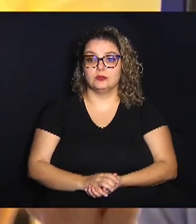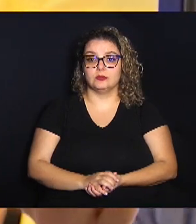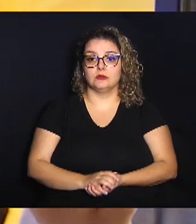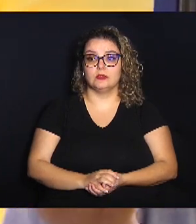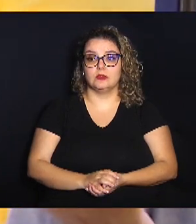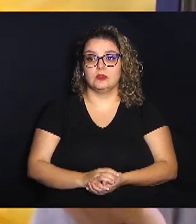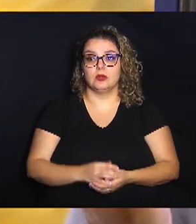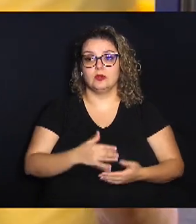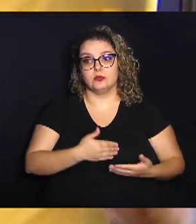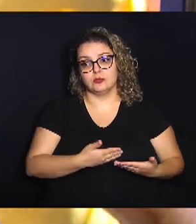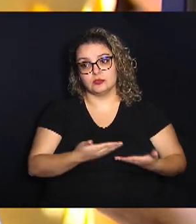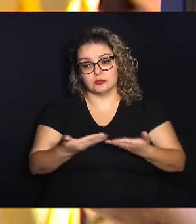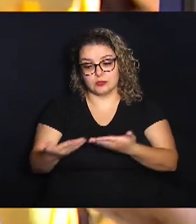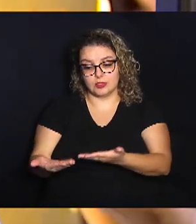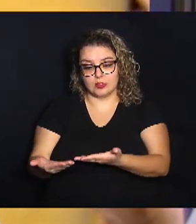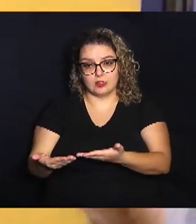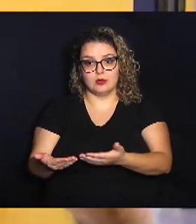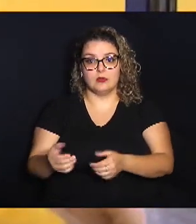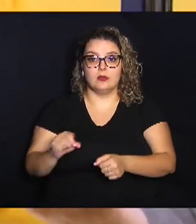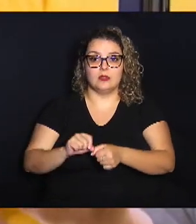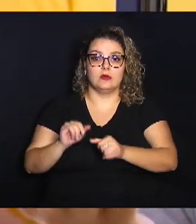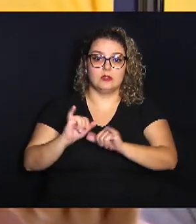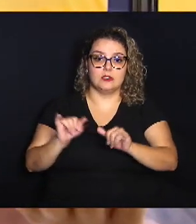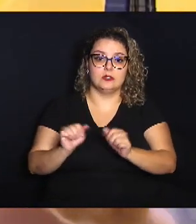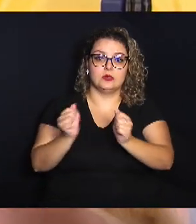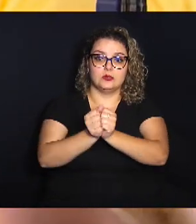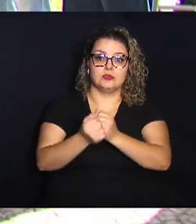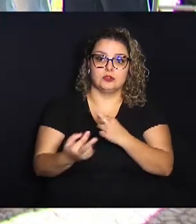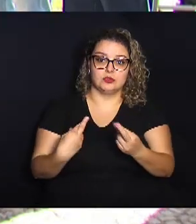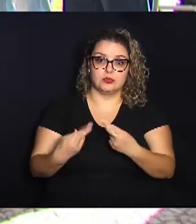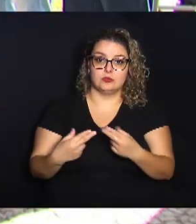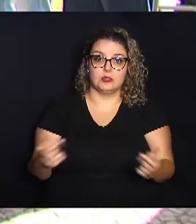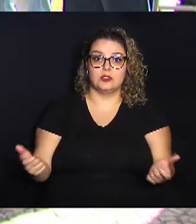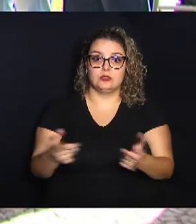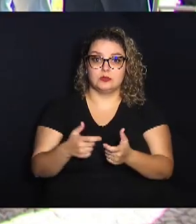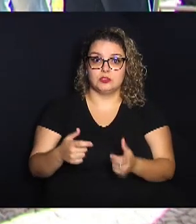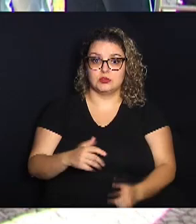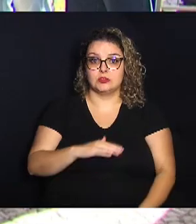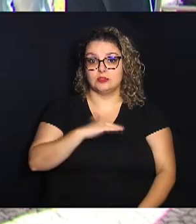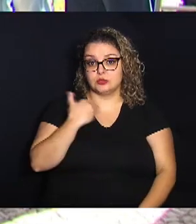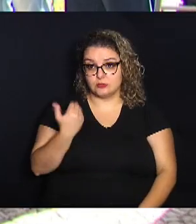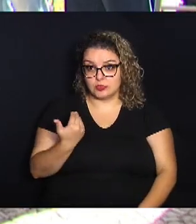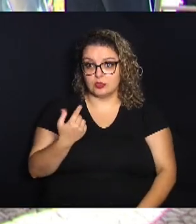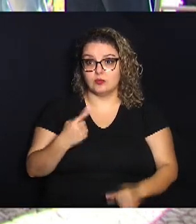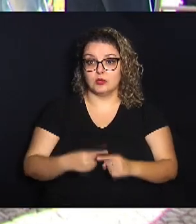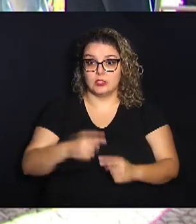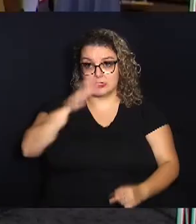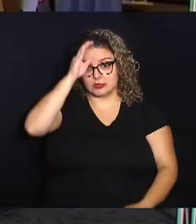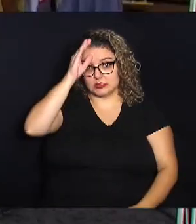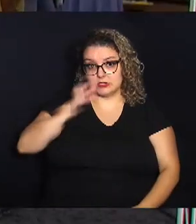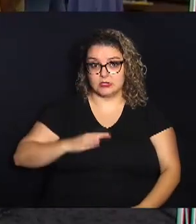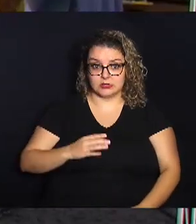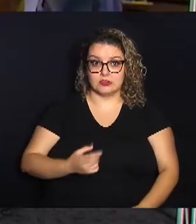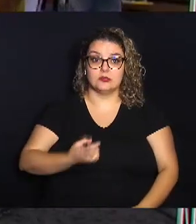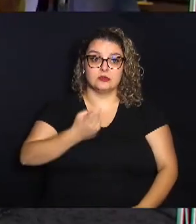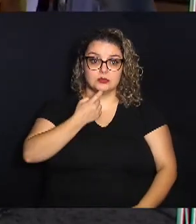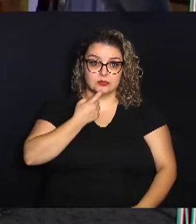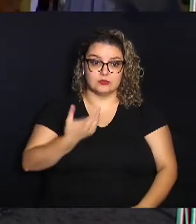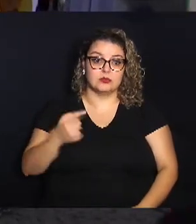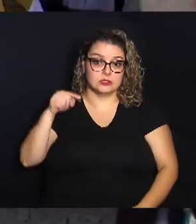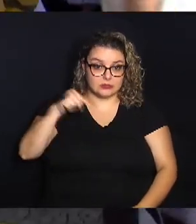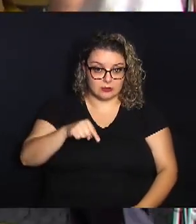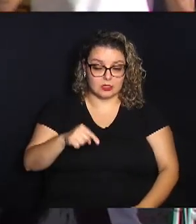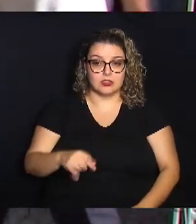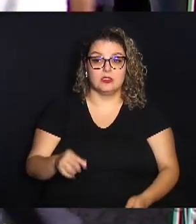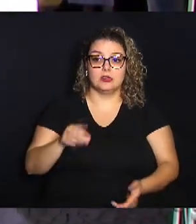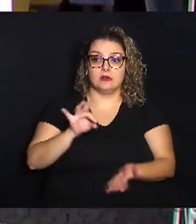essas campanhas e nós temos trabalhado junto sim com as rodovias para redução de mortes, pois são cidadãos campineiros que estão ali. Na verdade, as